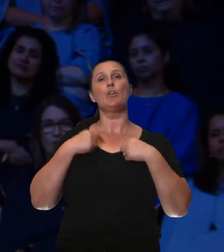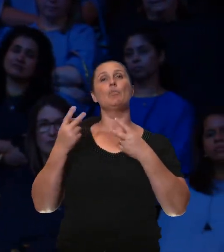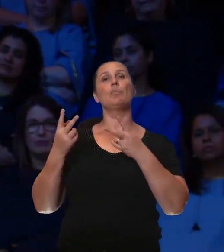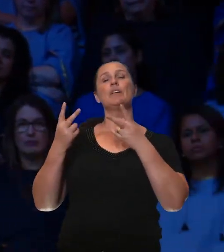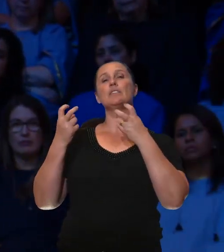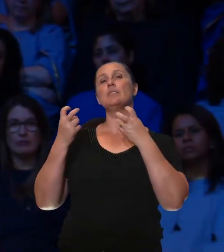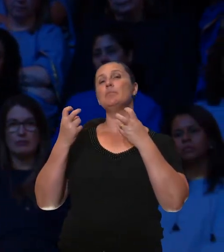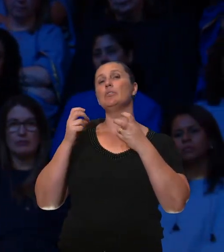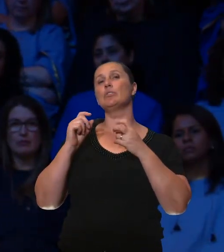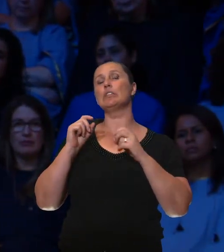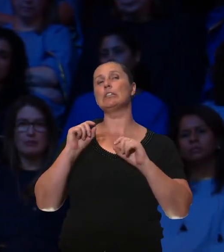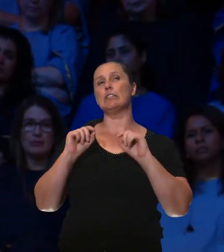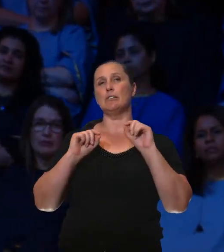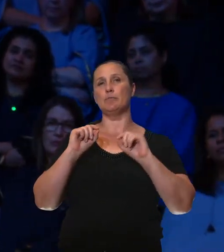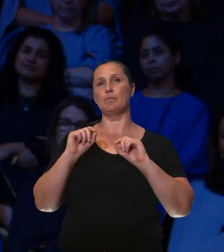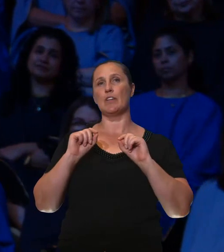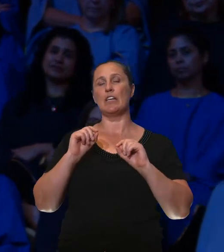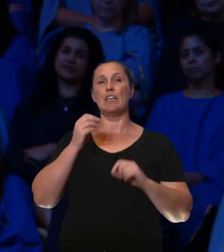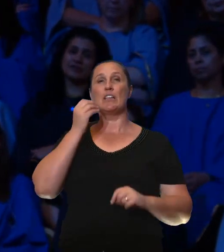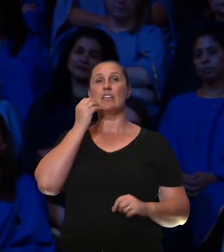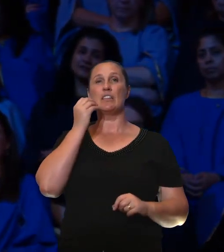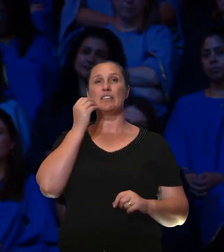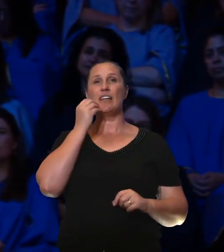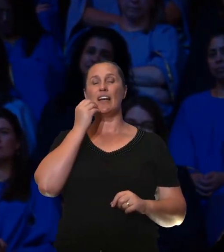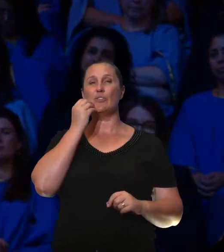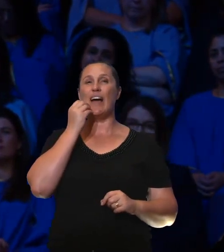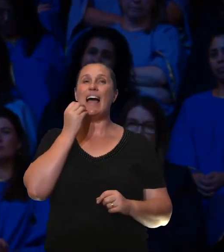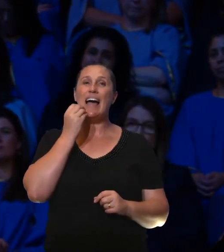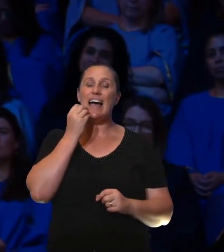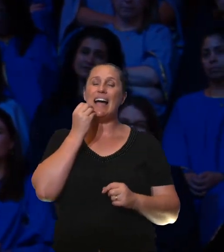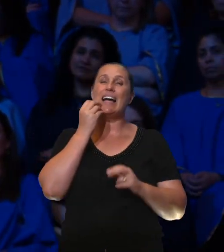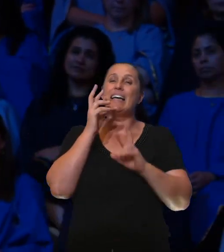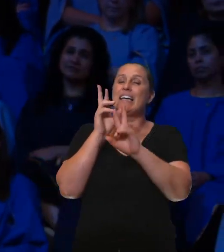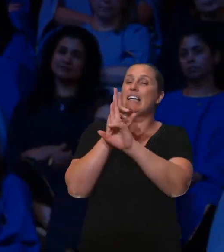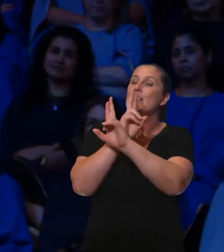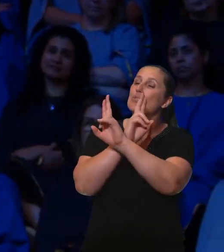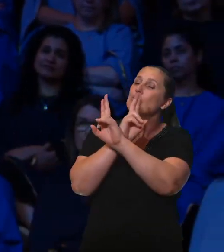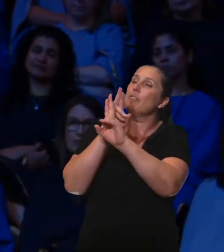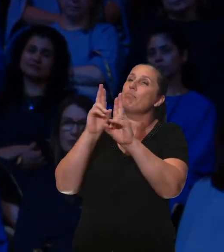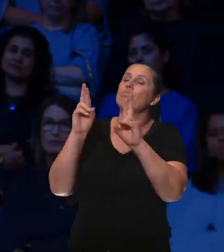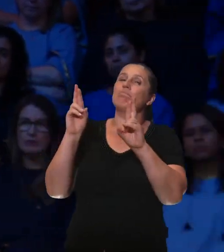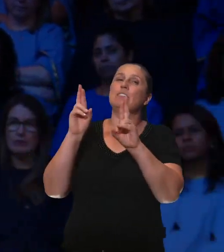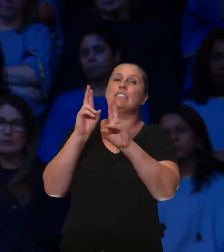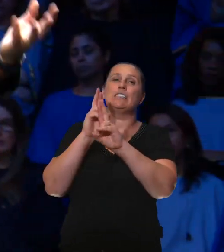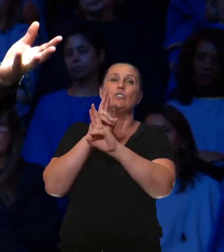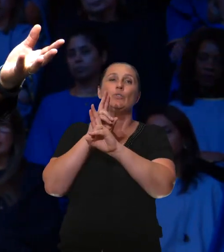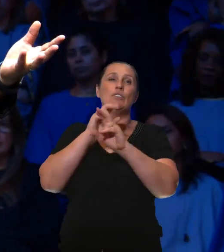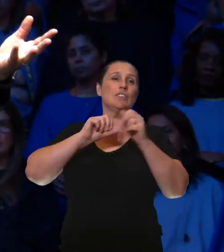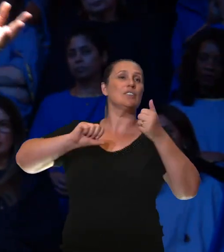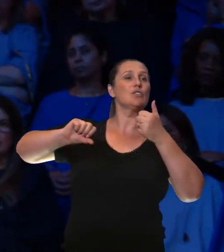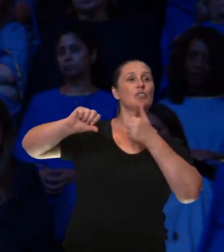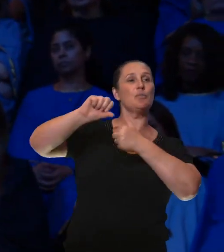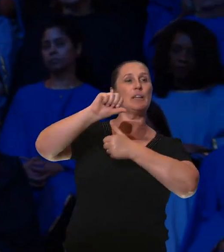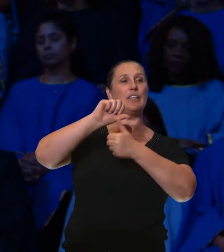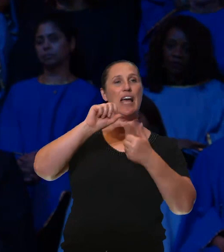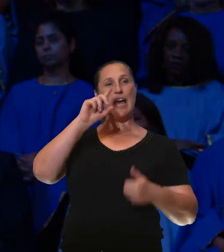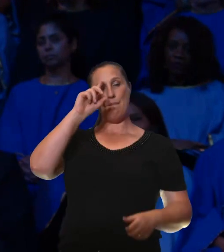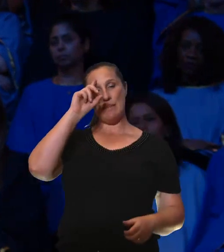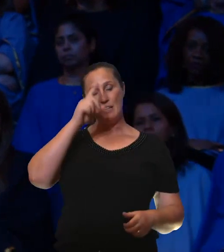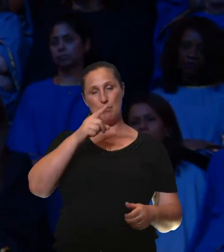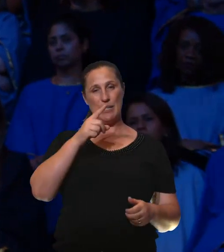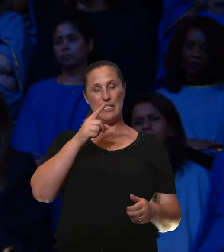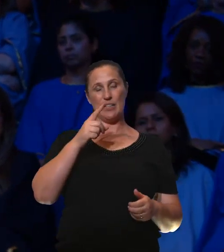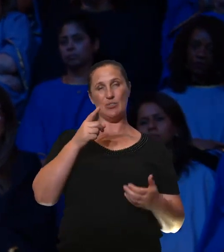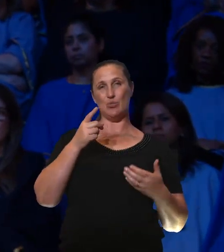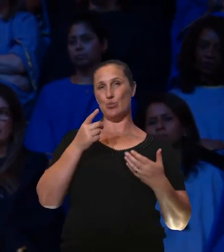tempos em que tem tentado se suavizar esse relacionamento, estão transformando em mandamentos, em